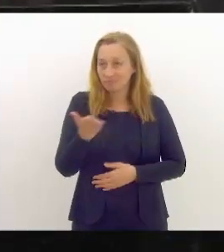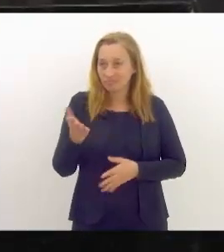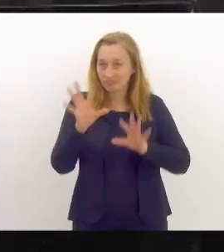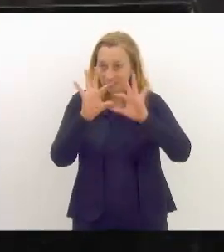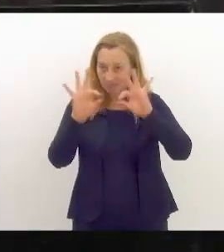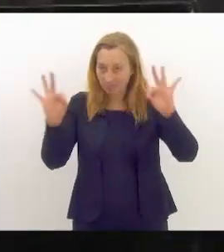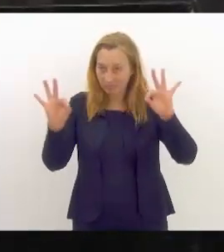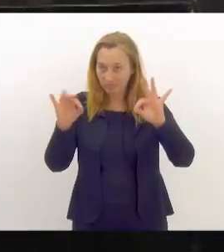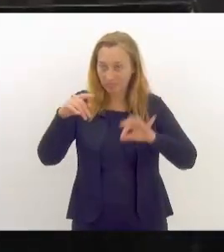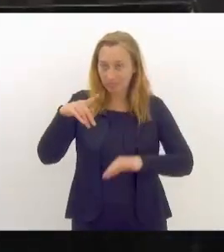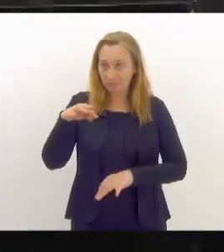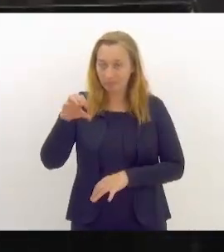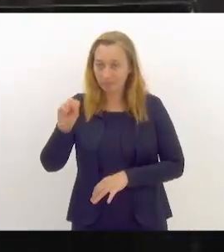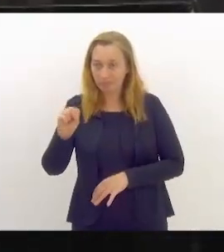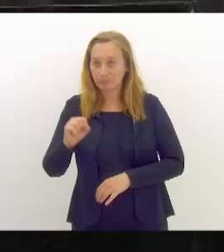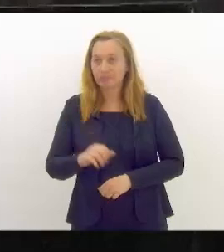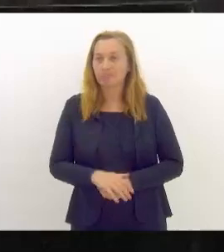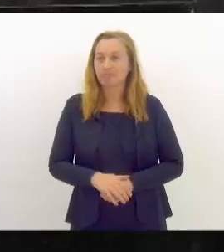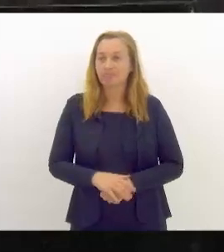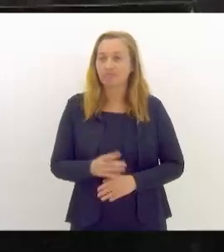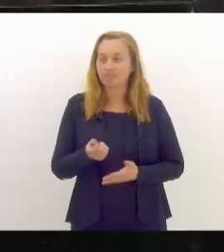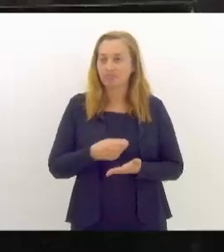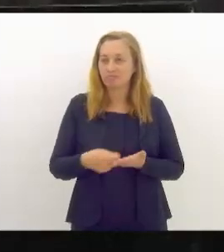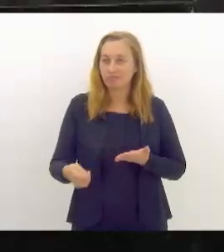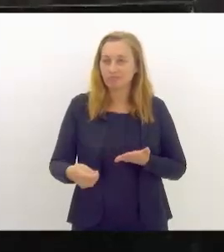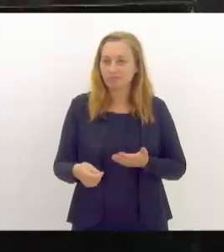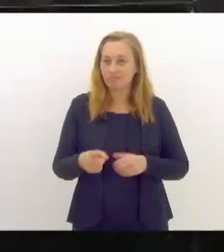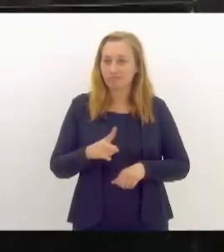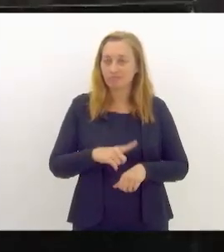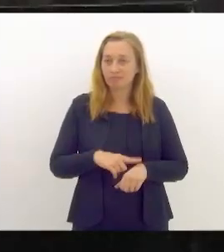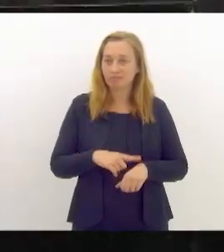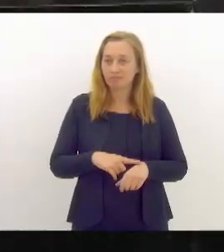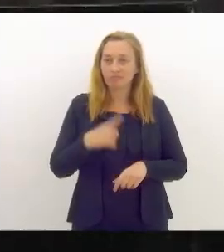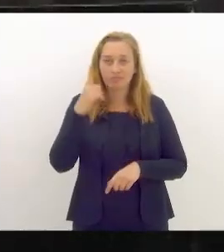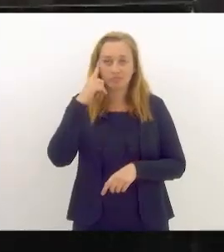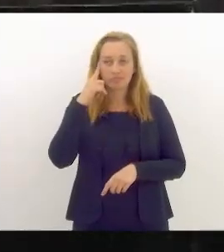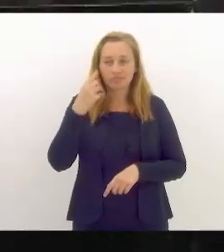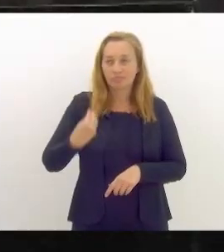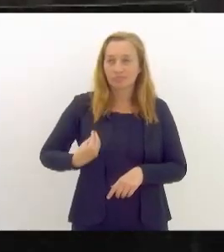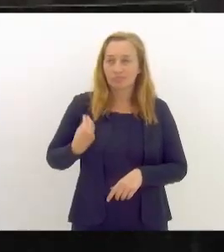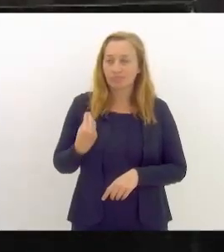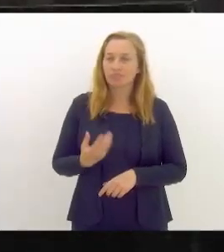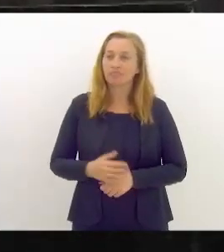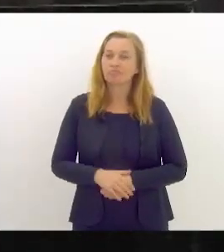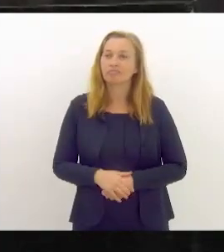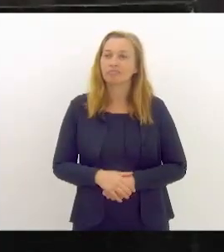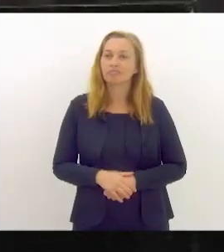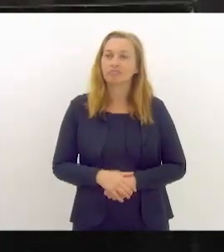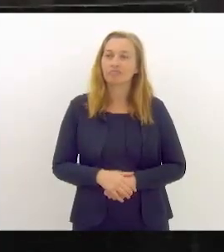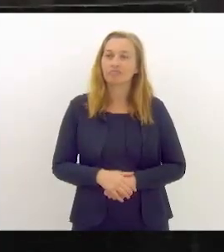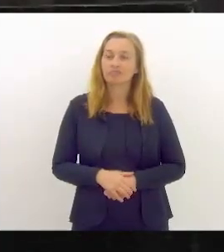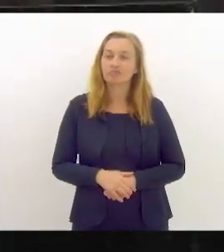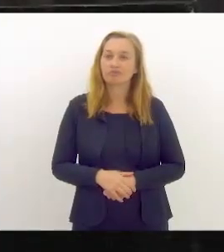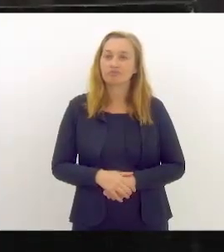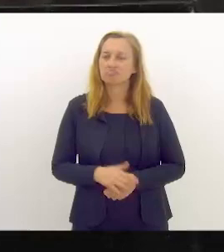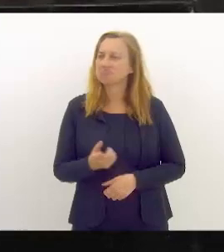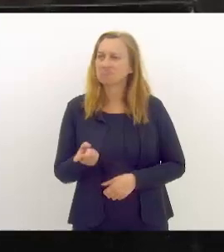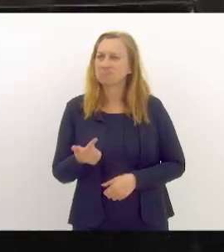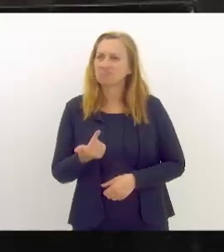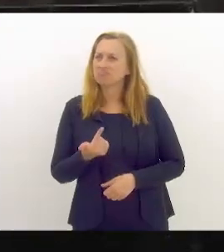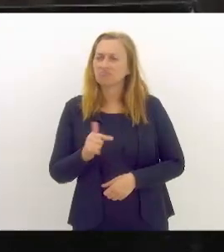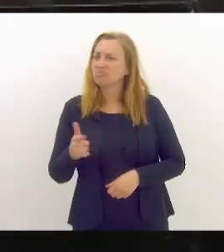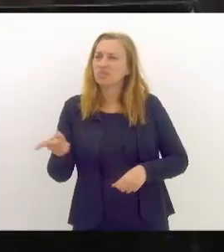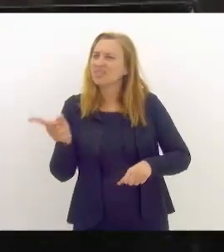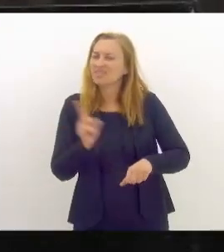uma frase do Mark Twain que ele escreveu quando ele tava fazendo uma retrospectiva da sua vida não há tempo